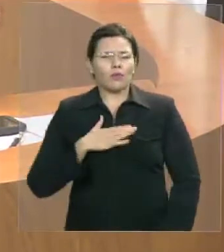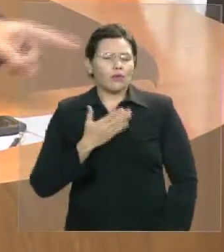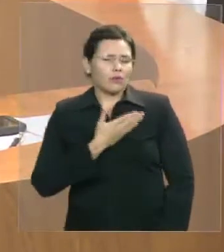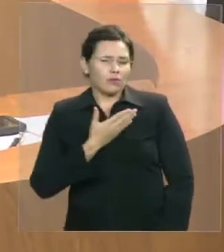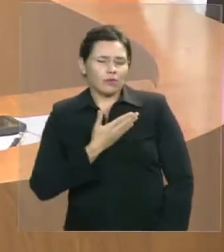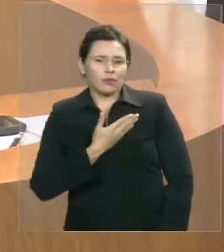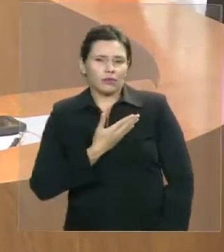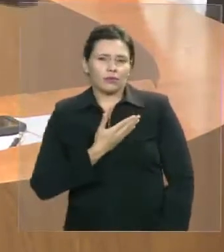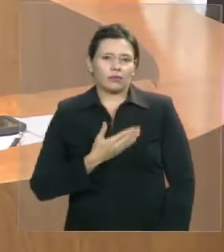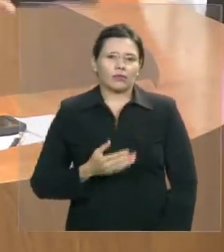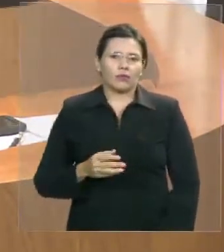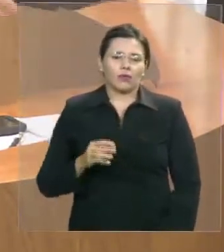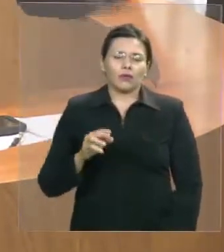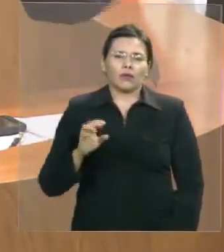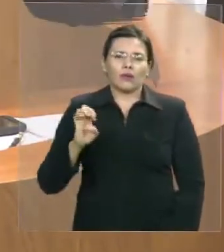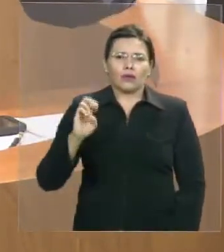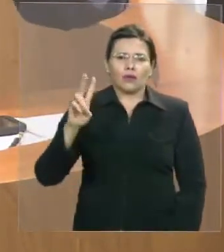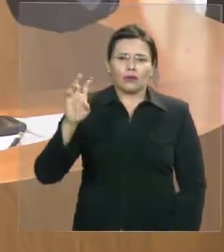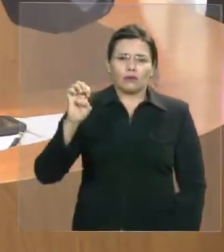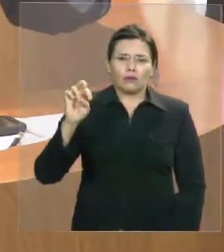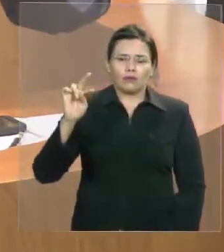estivesse ainda no ventre de sua mãe.